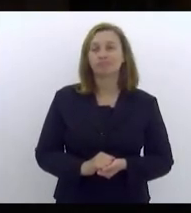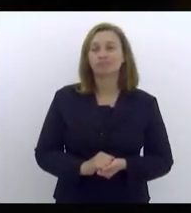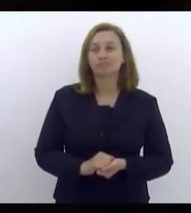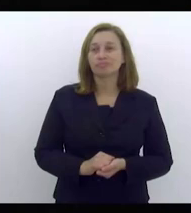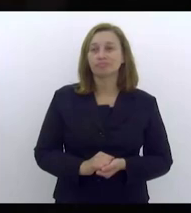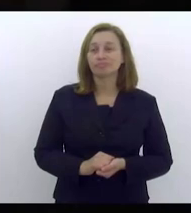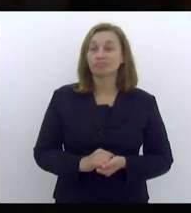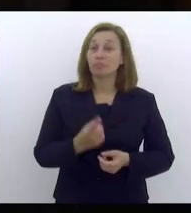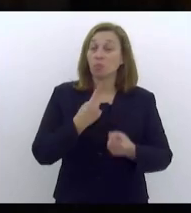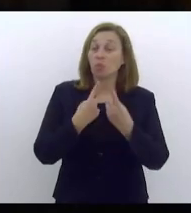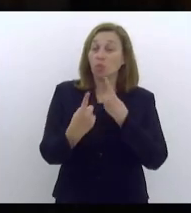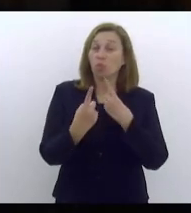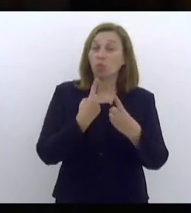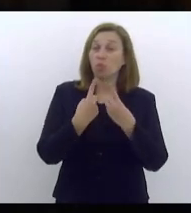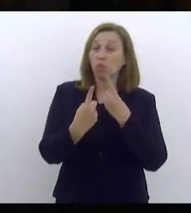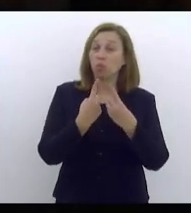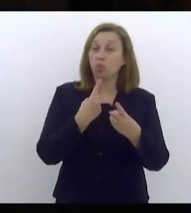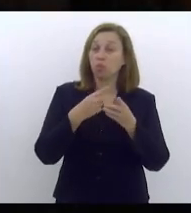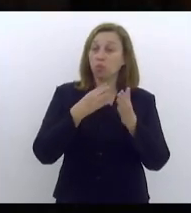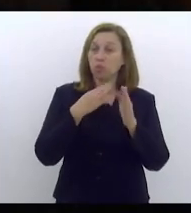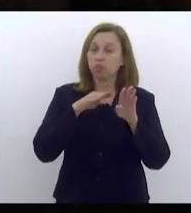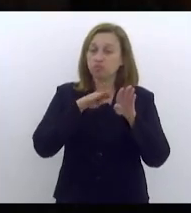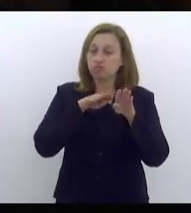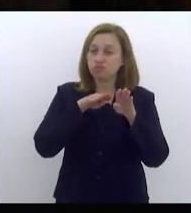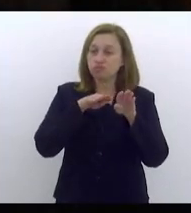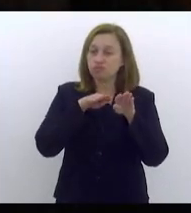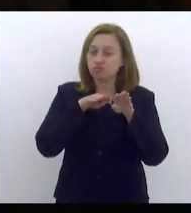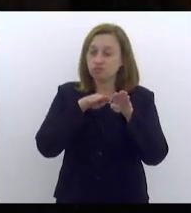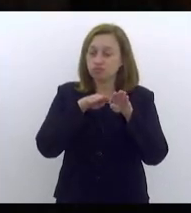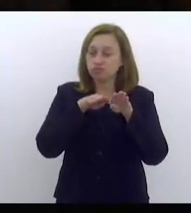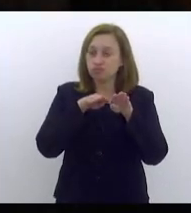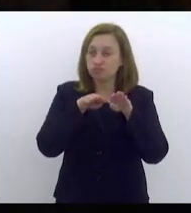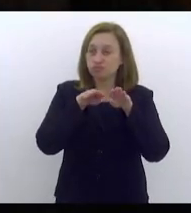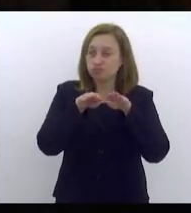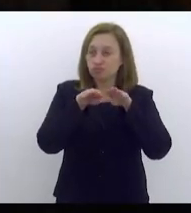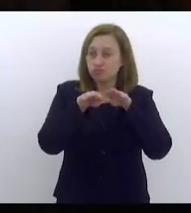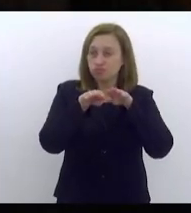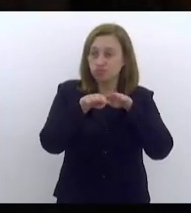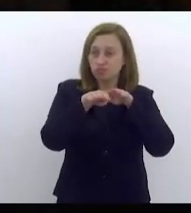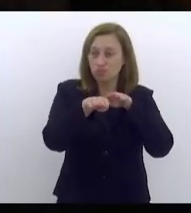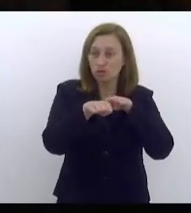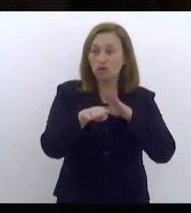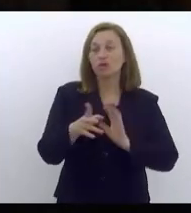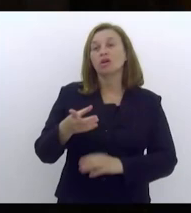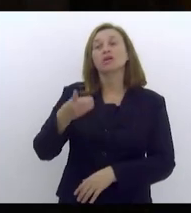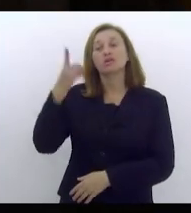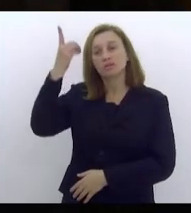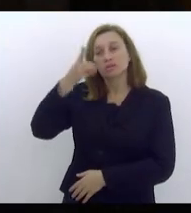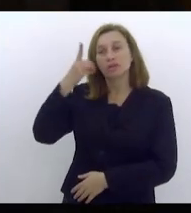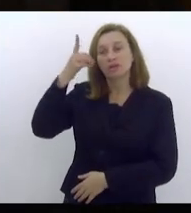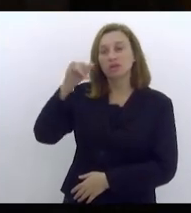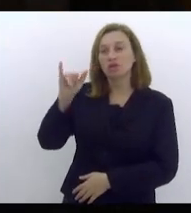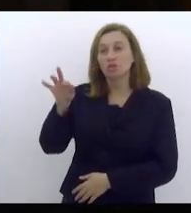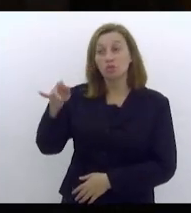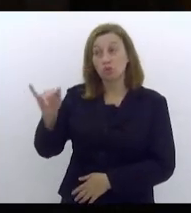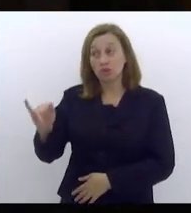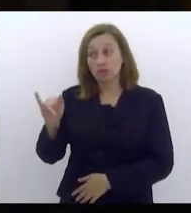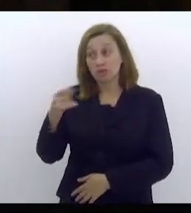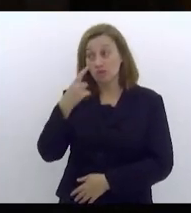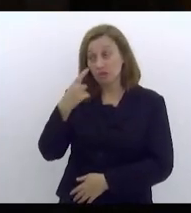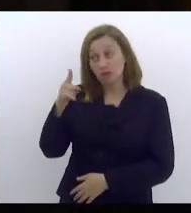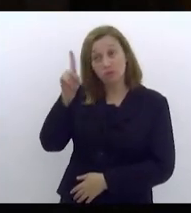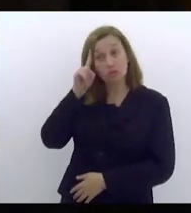da Avenida Brasil, que Vossa Excelência, deputado Yuri, enfrenta no seu cotidiano,